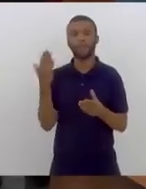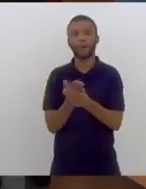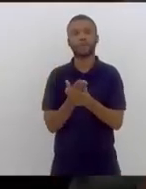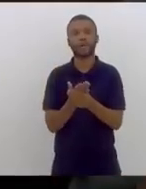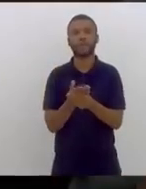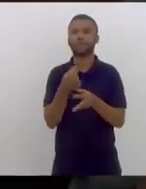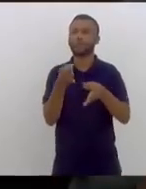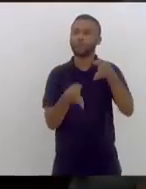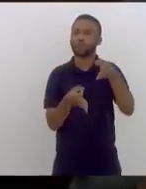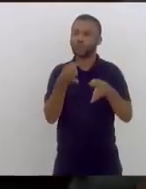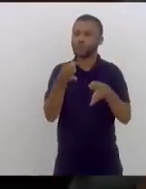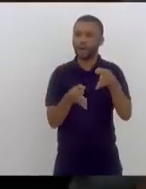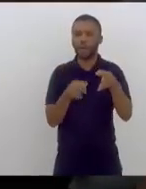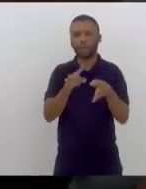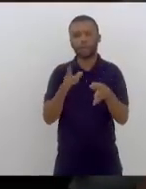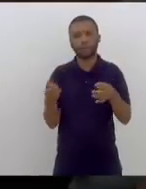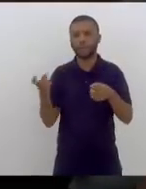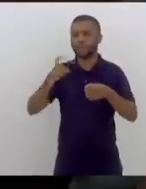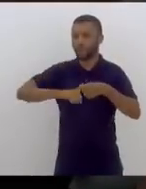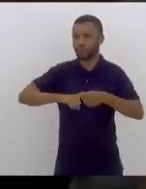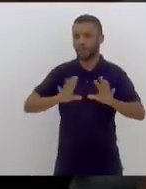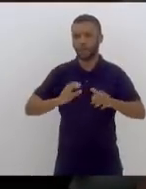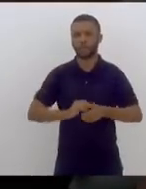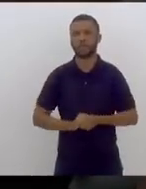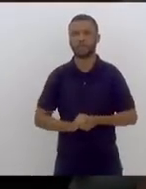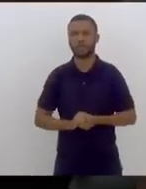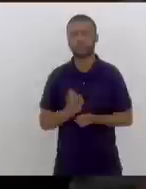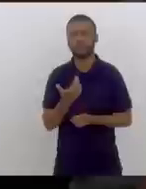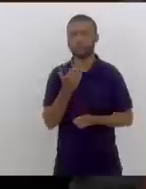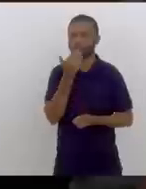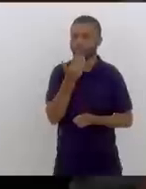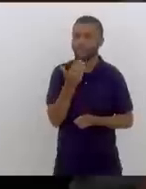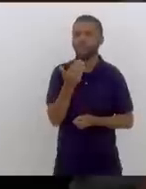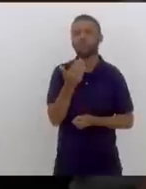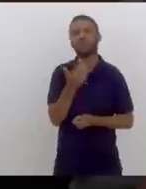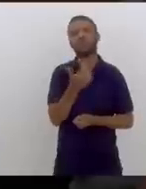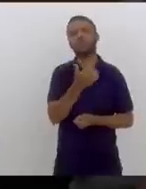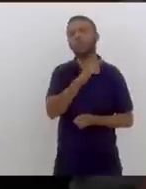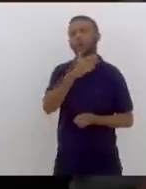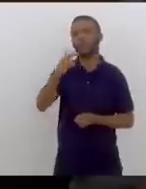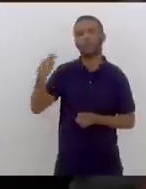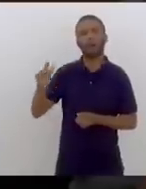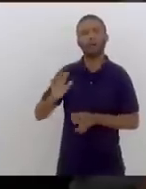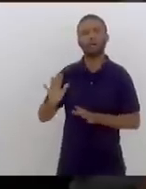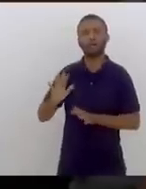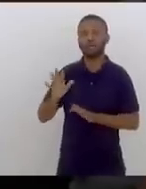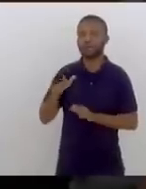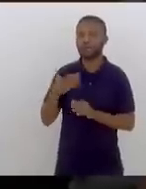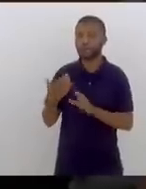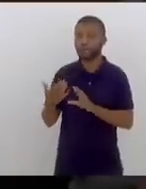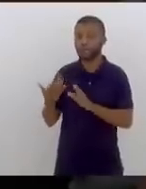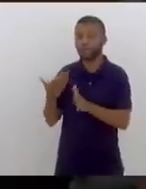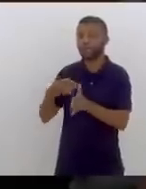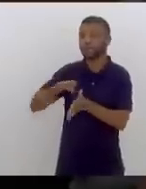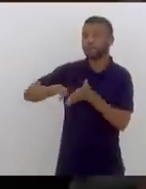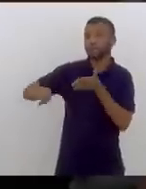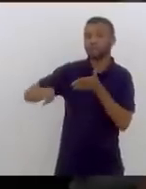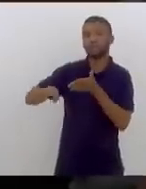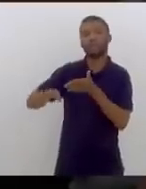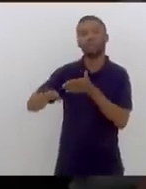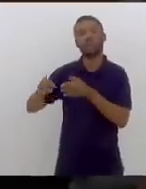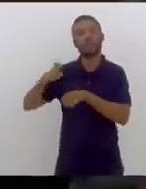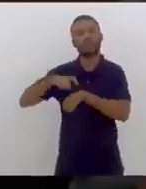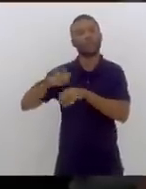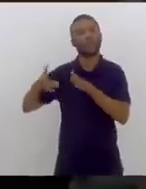para que ele fosse reintegrado eu tô trazendo ele aqui como exemplo para os demais e dizer que ele foi excluído a época e eu tenho